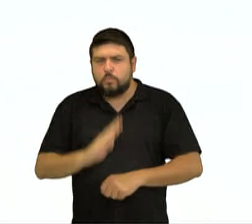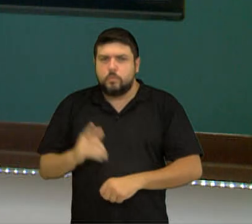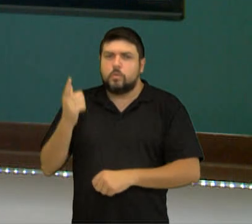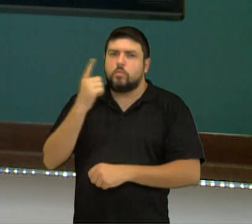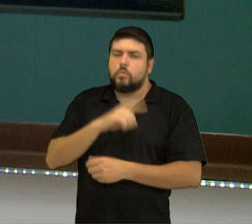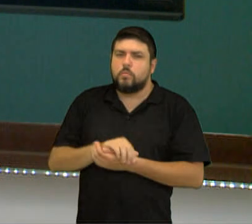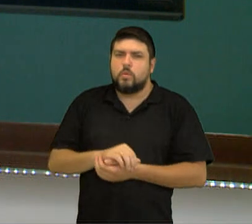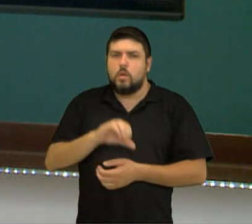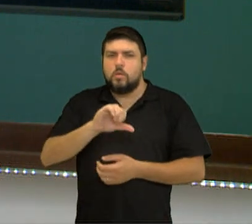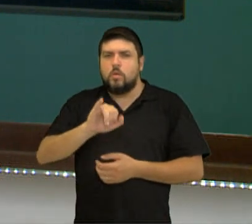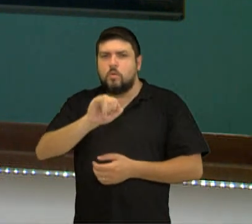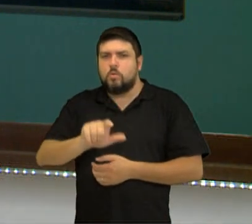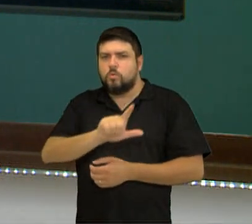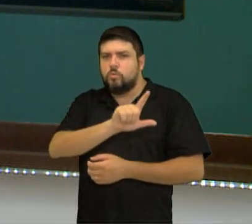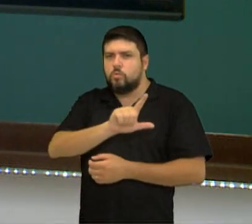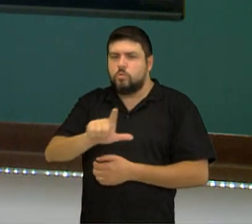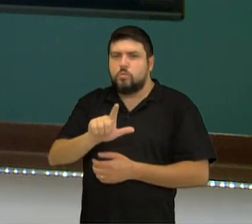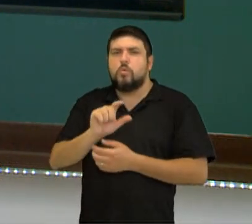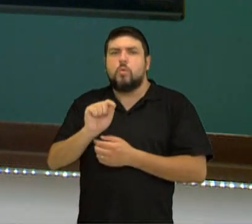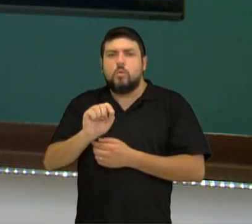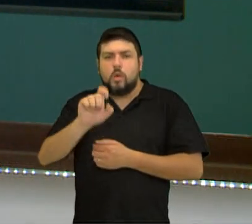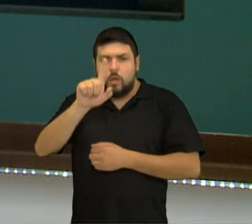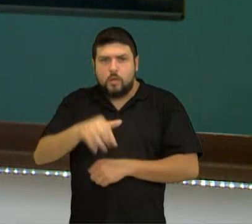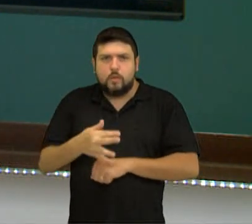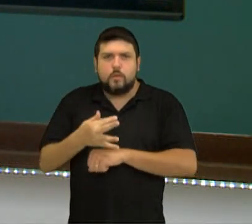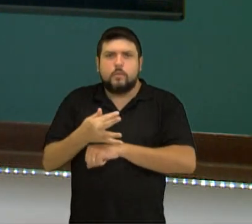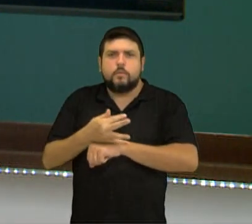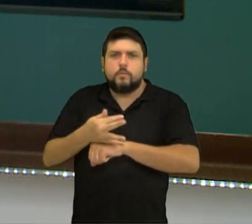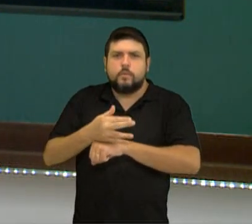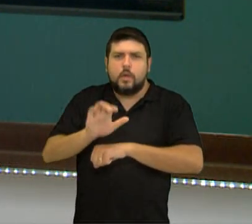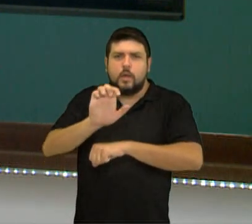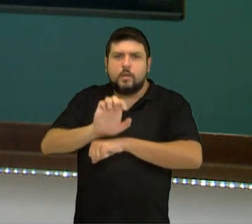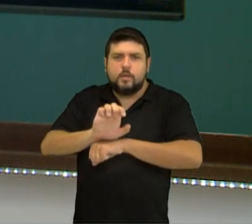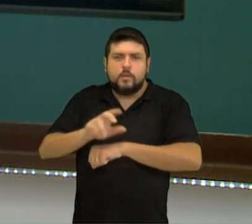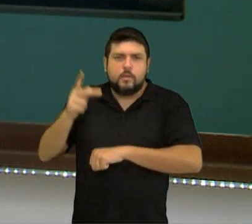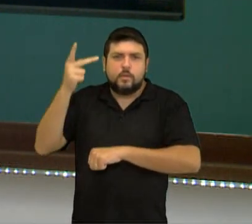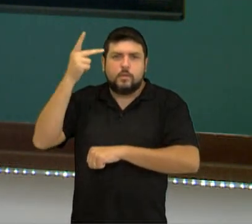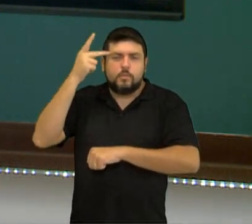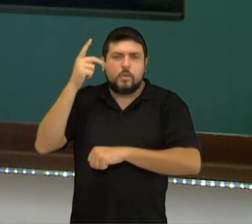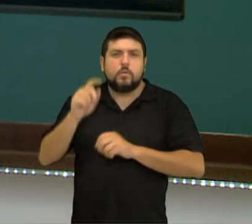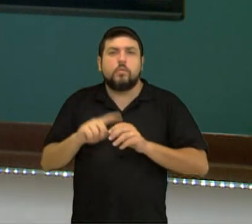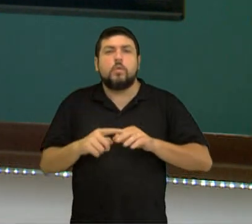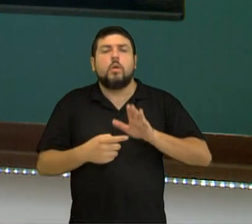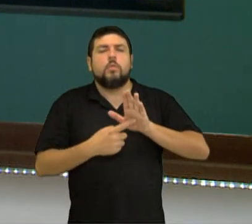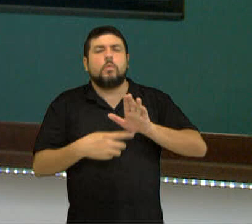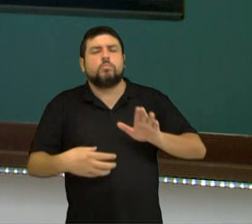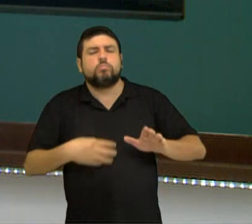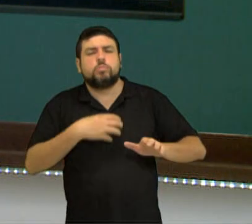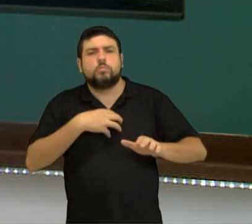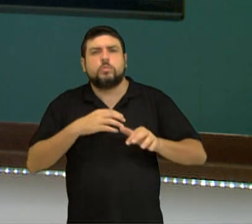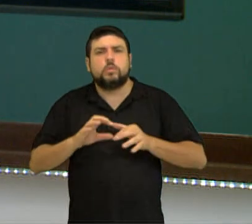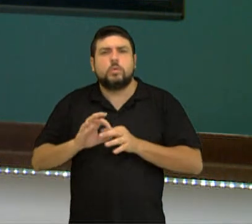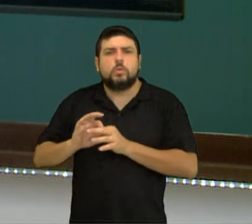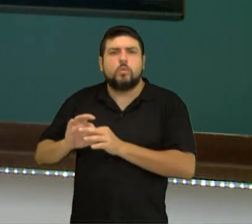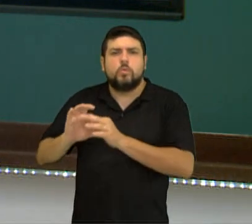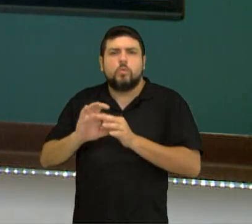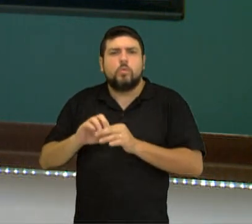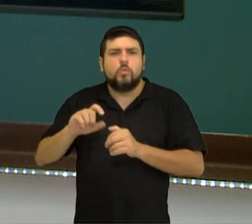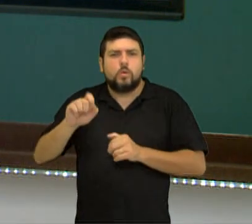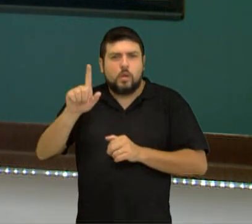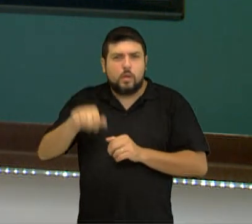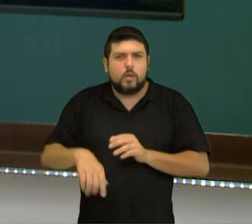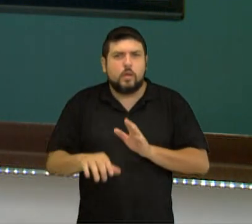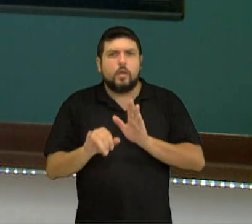grande feriado na cidade de São Paulo, no estado todo de São Paulo, mostrando então esse sentimento de união, de